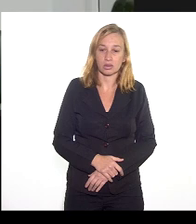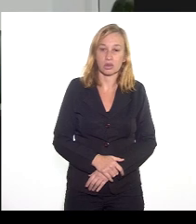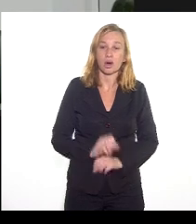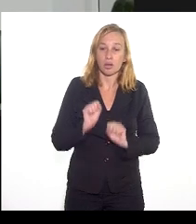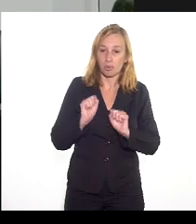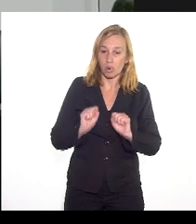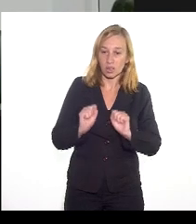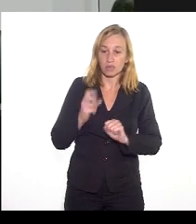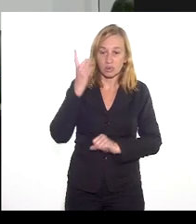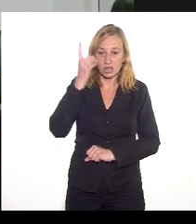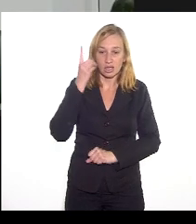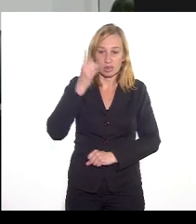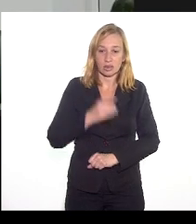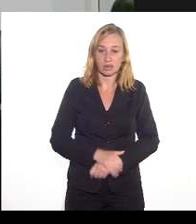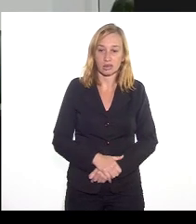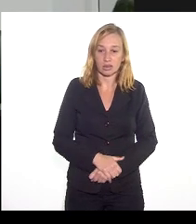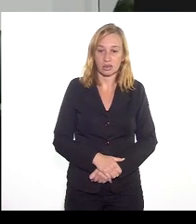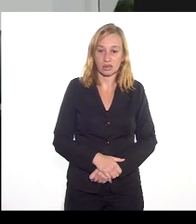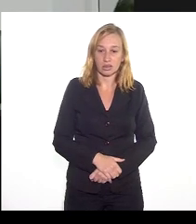Pode ser, deputado?